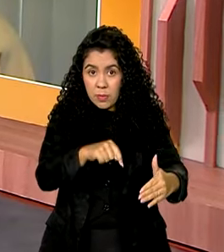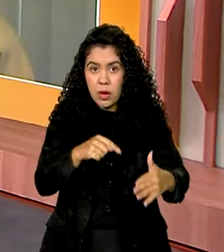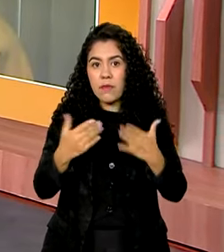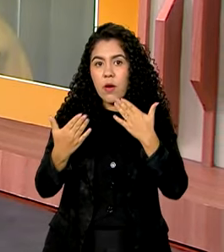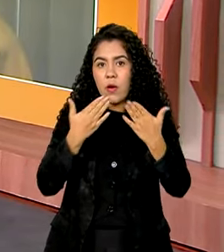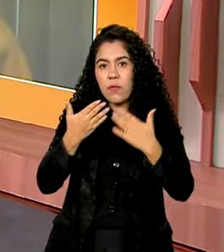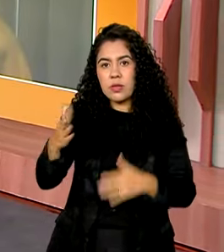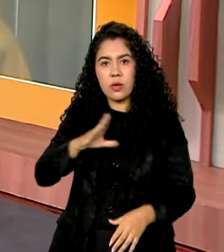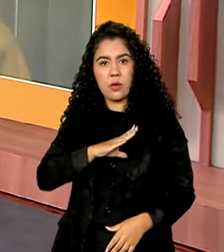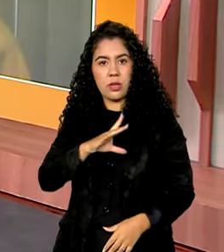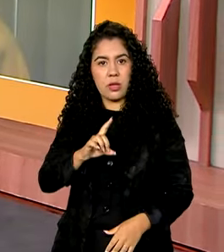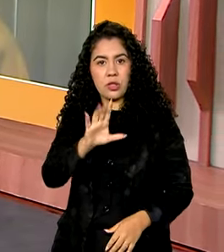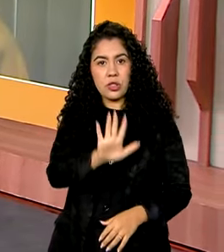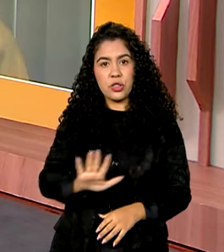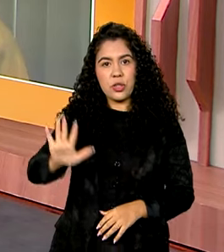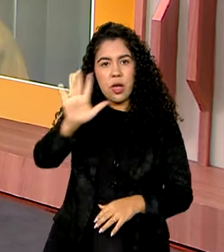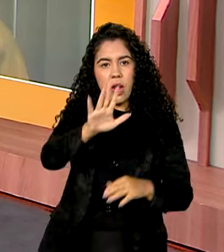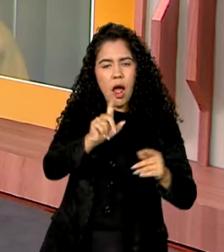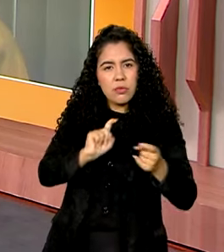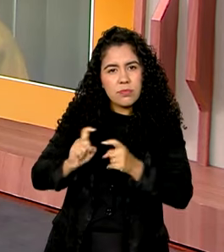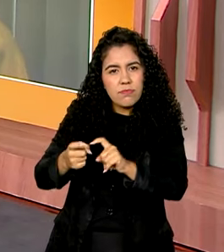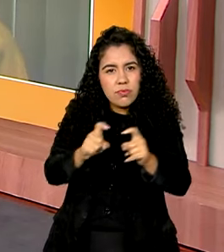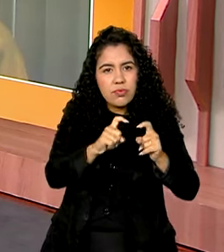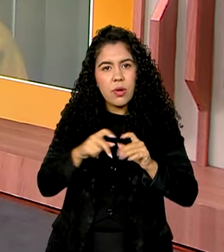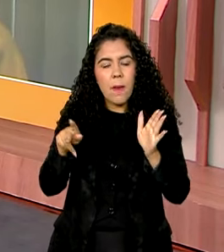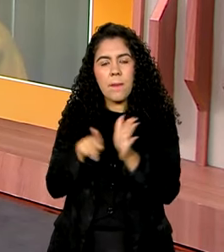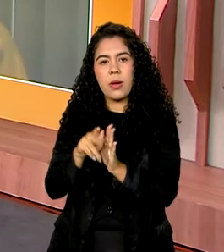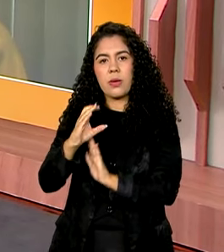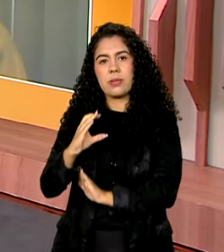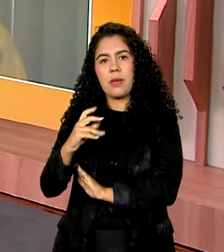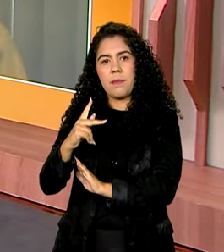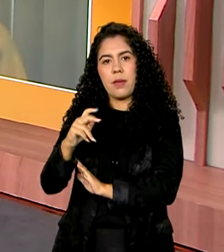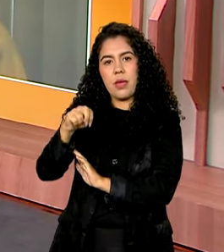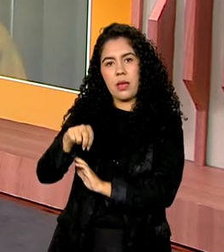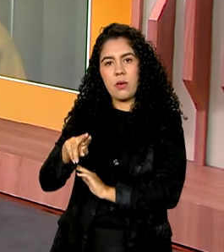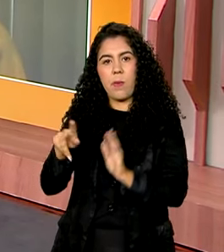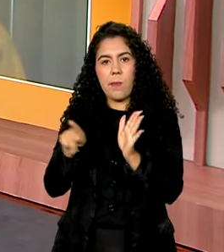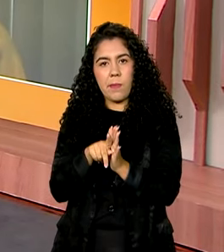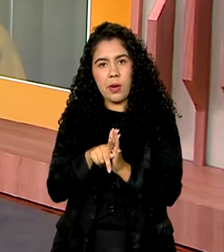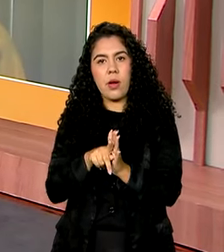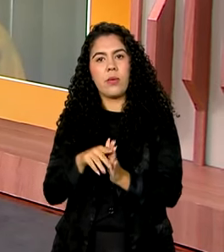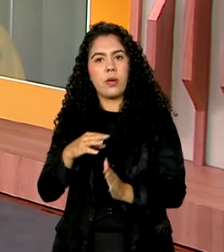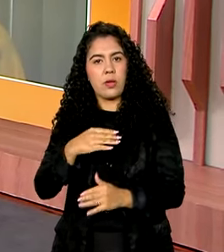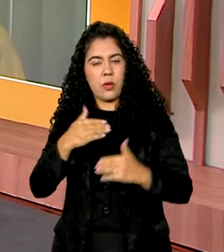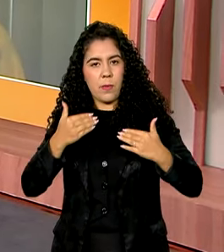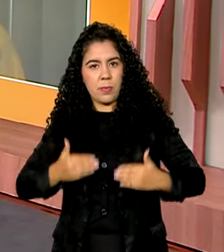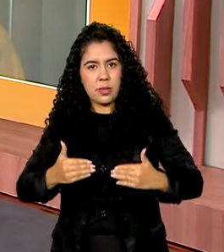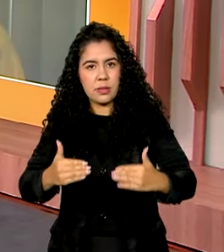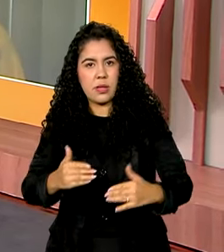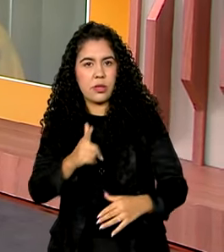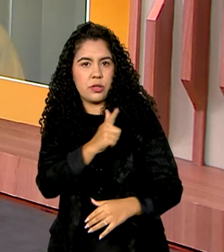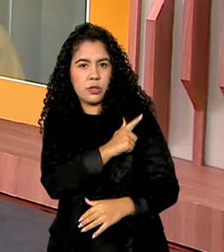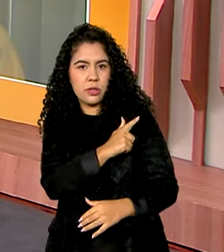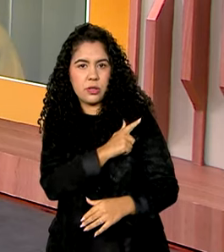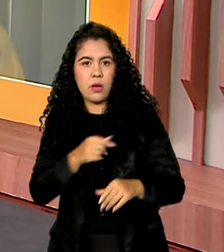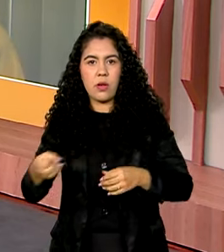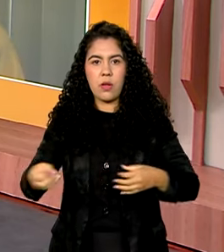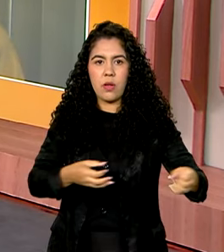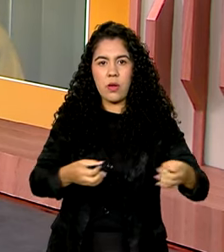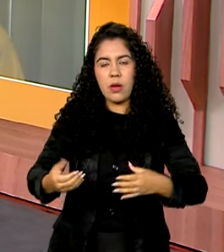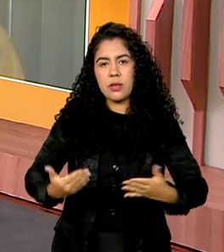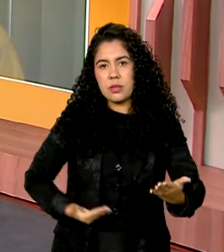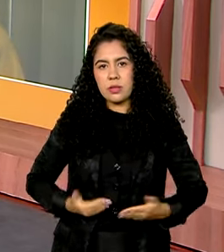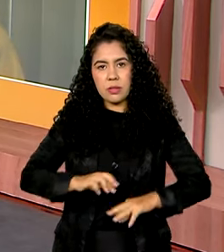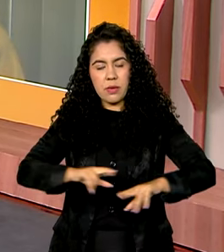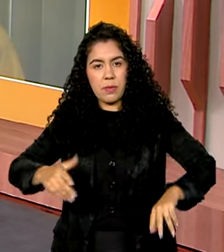com o coordenador geral de logística do CPN1, do Ministério da Gestão e da Inovação em Serviços Públicos,